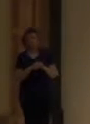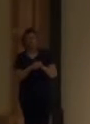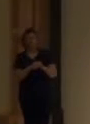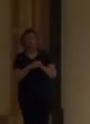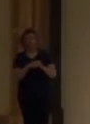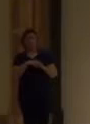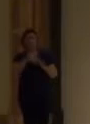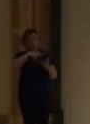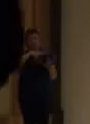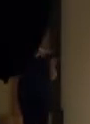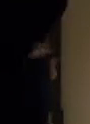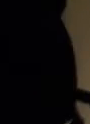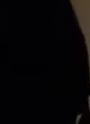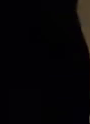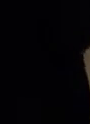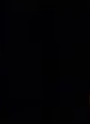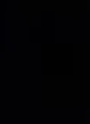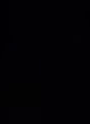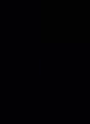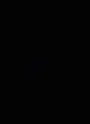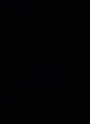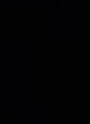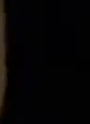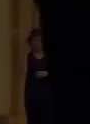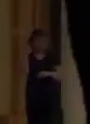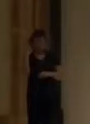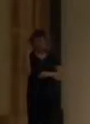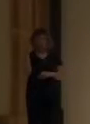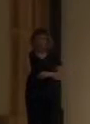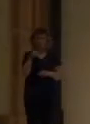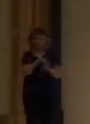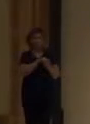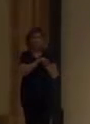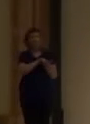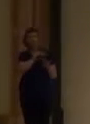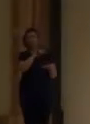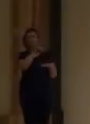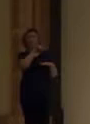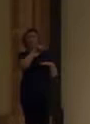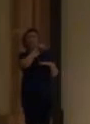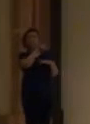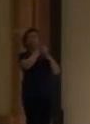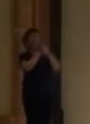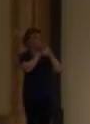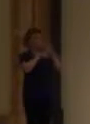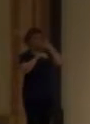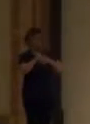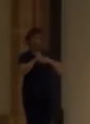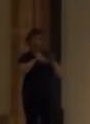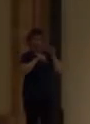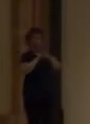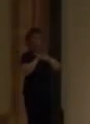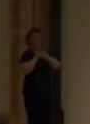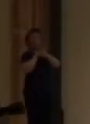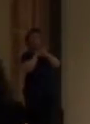azul, é uma nave espacial onde estão os humanos e que essa nave leva